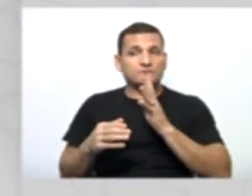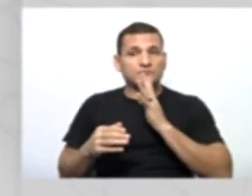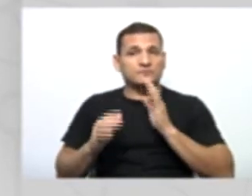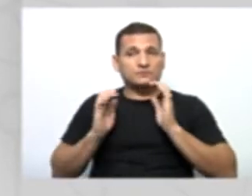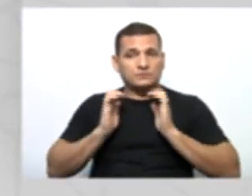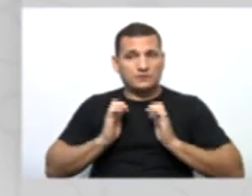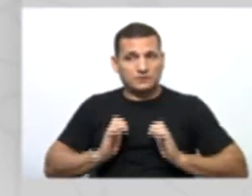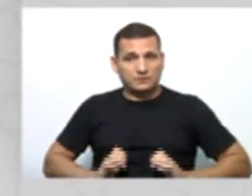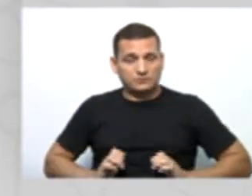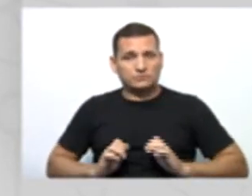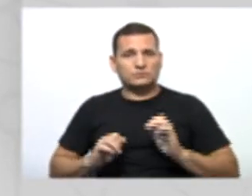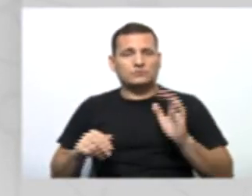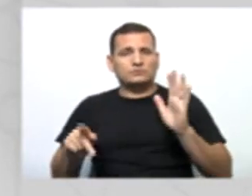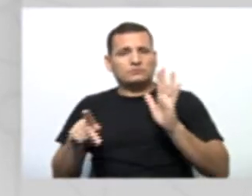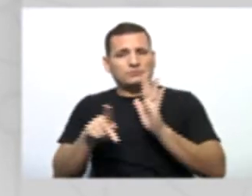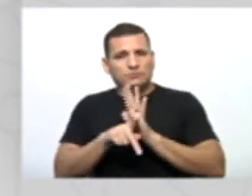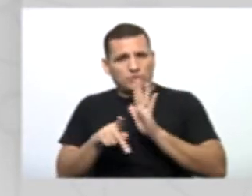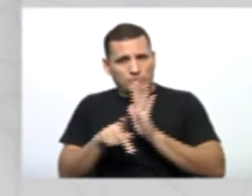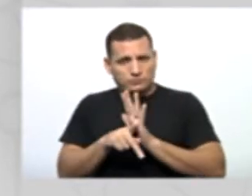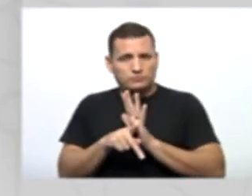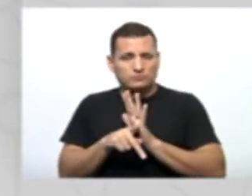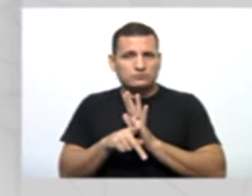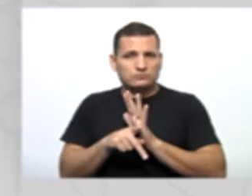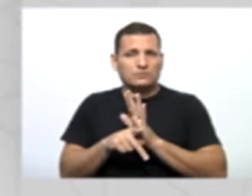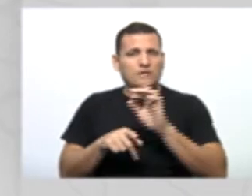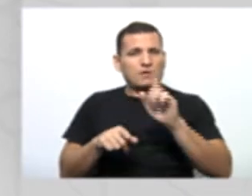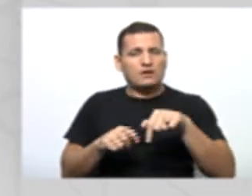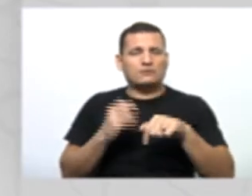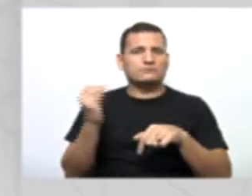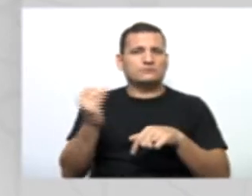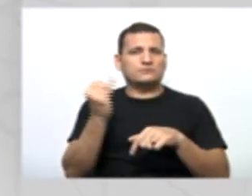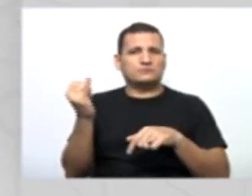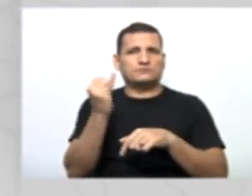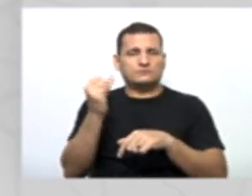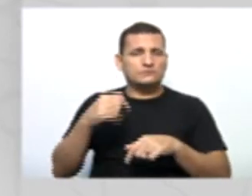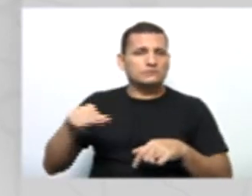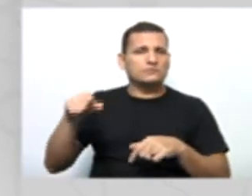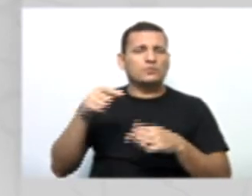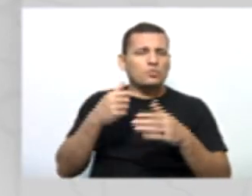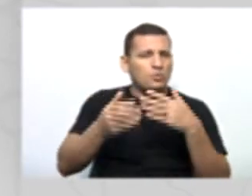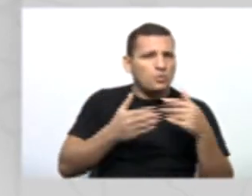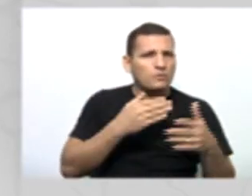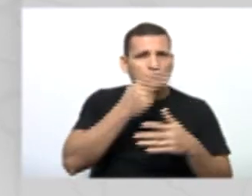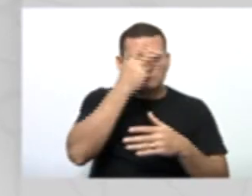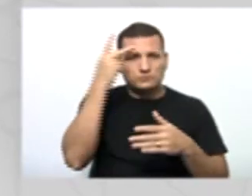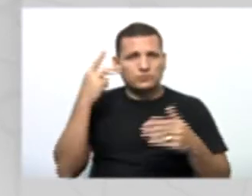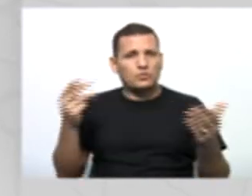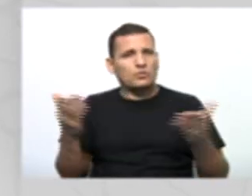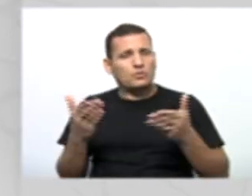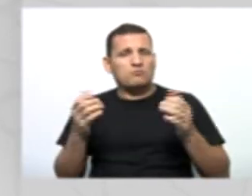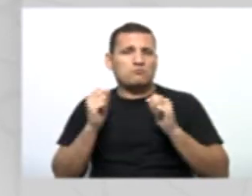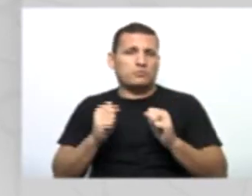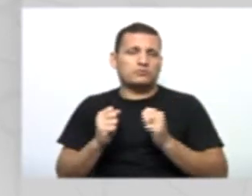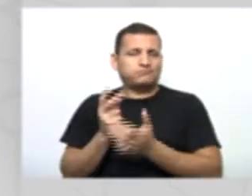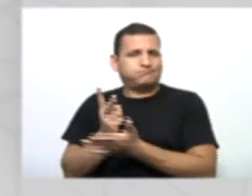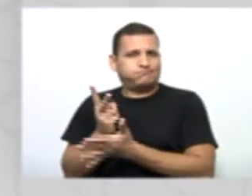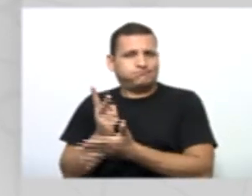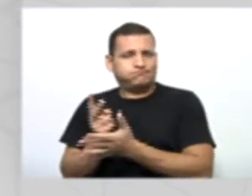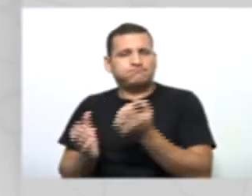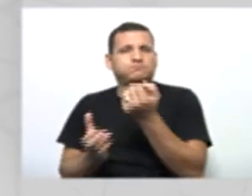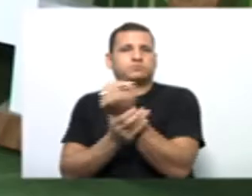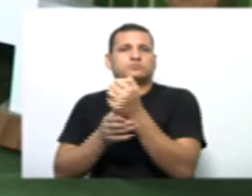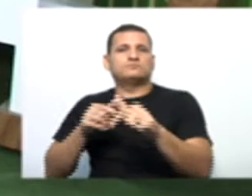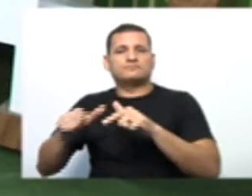conhecimentos decorrentes dos princípios éticos, eles são fundamentais para que qualquer pessoa hoje possa se manter no mercado de